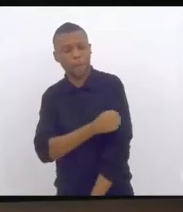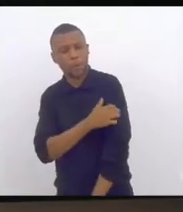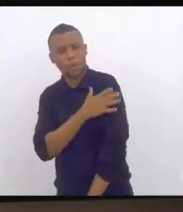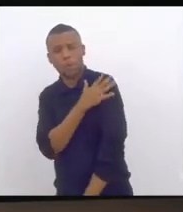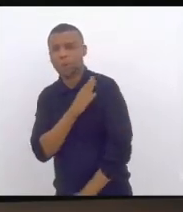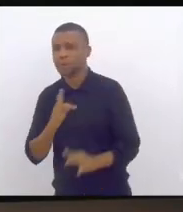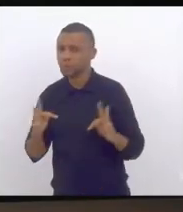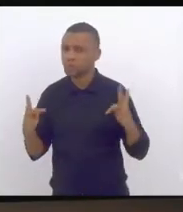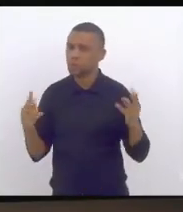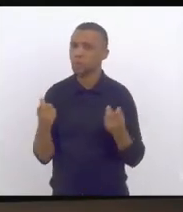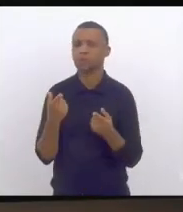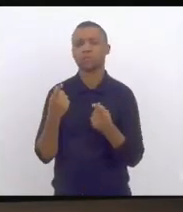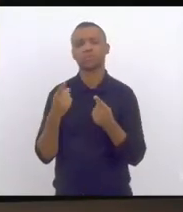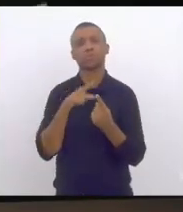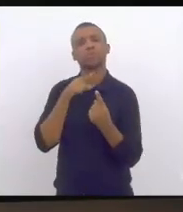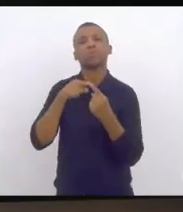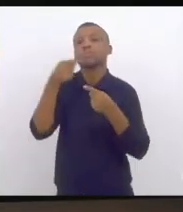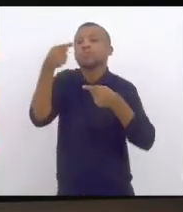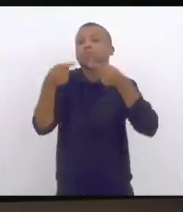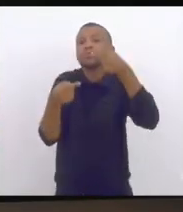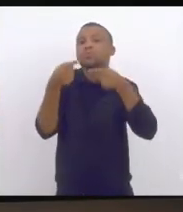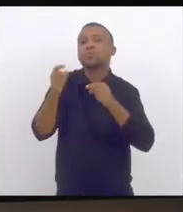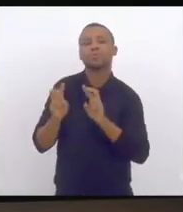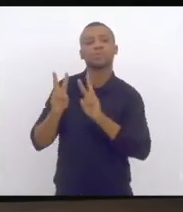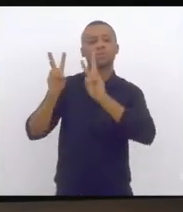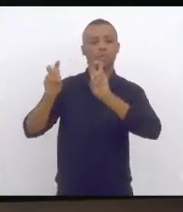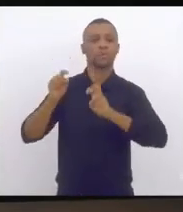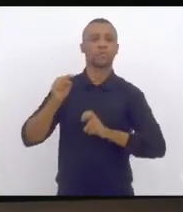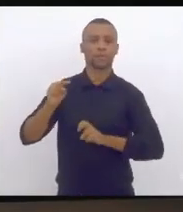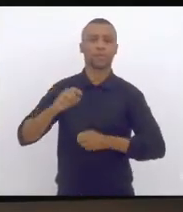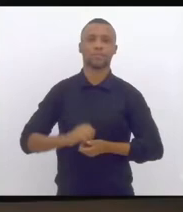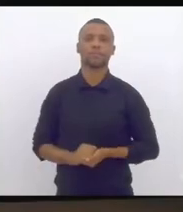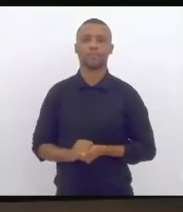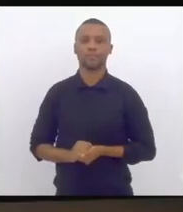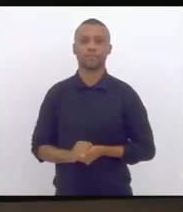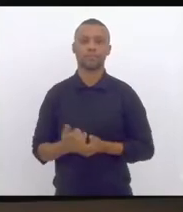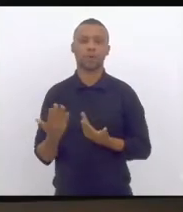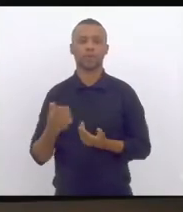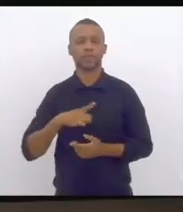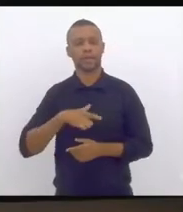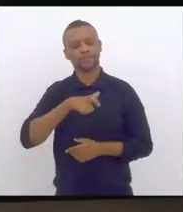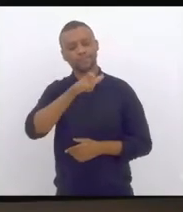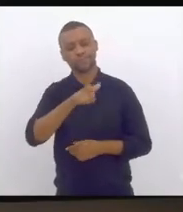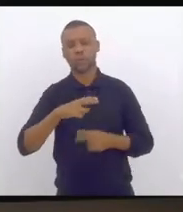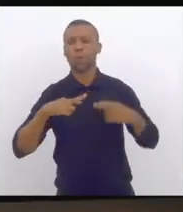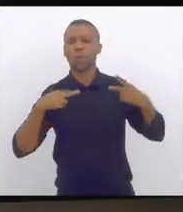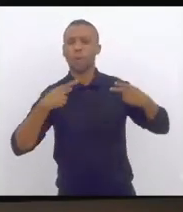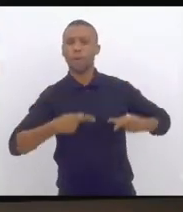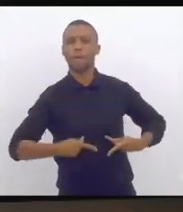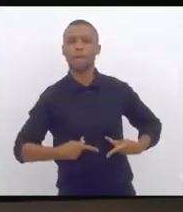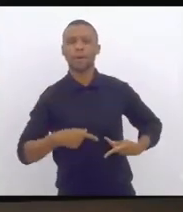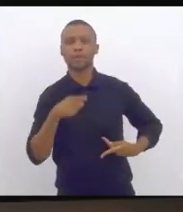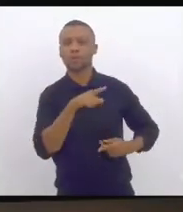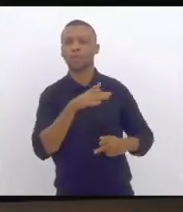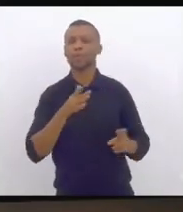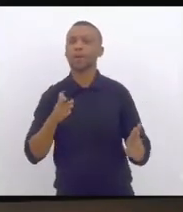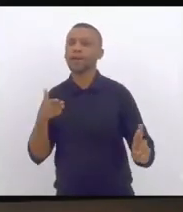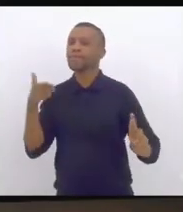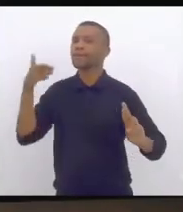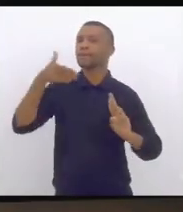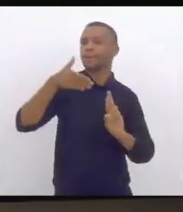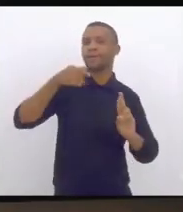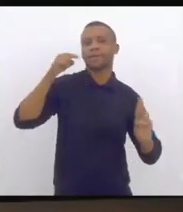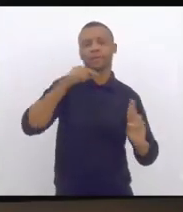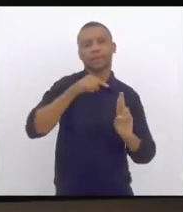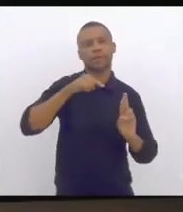essa discussão. O que a gente tem como o homem, o ser humano, como centro,